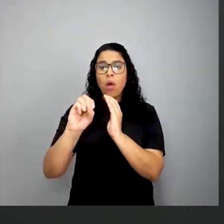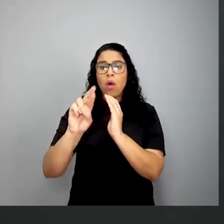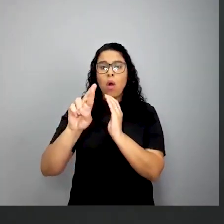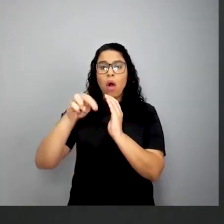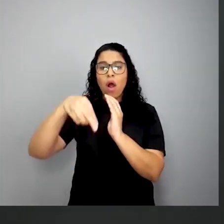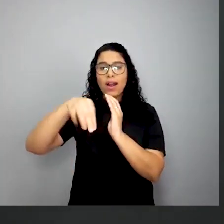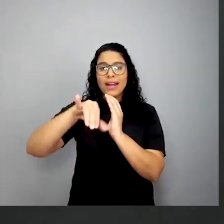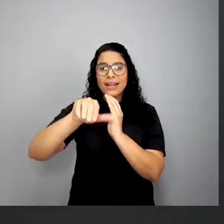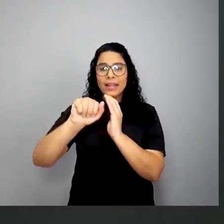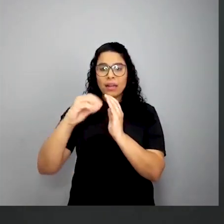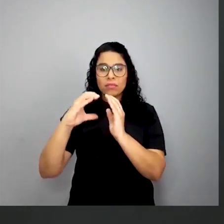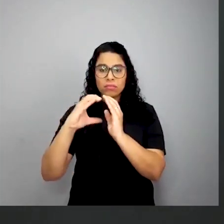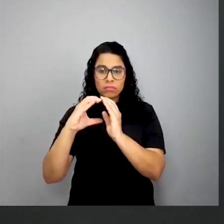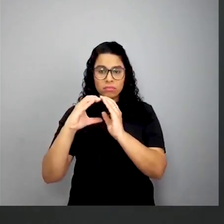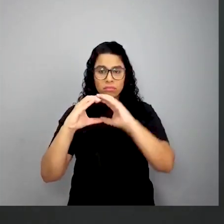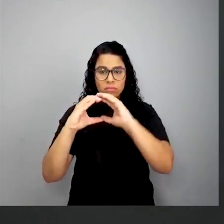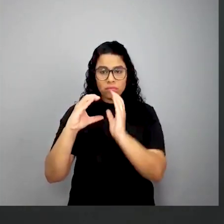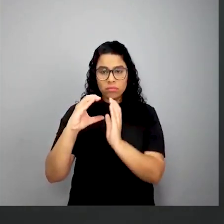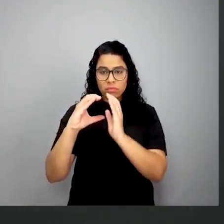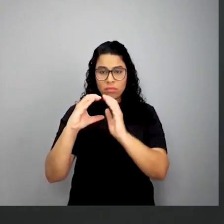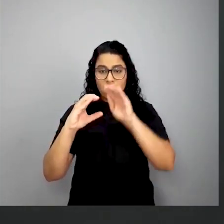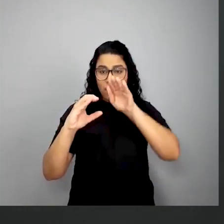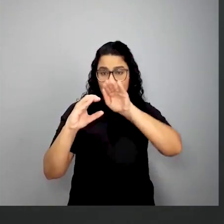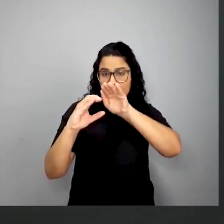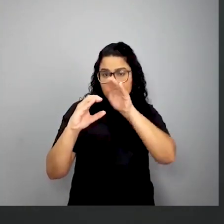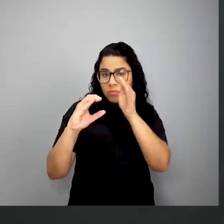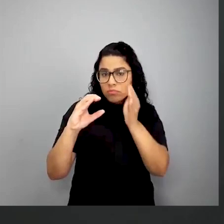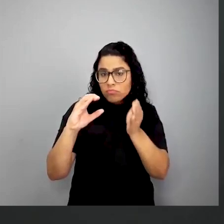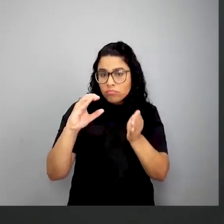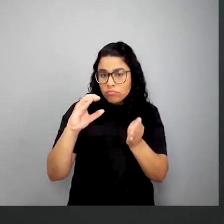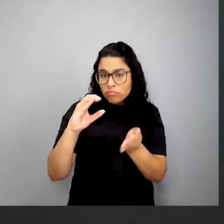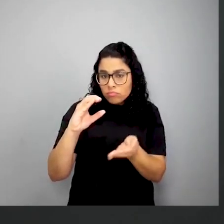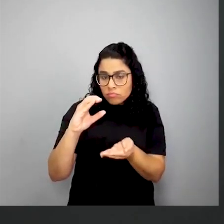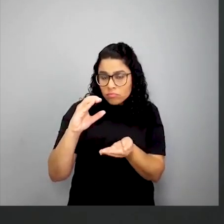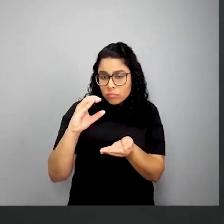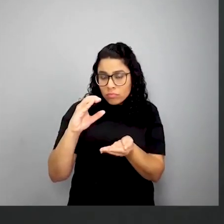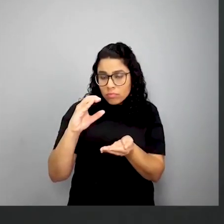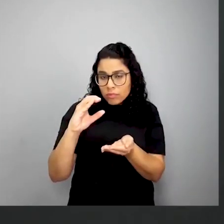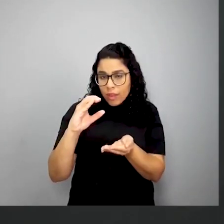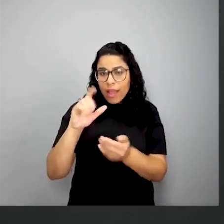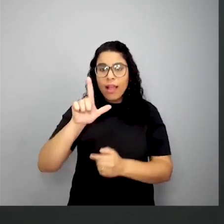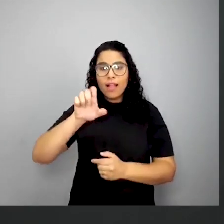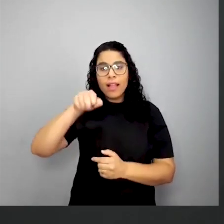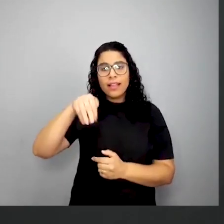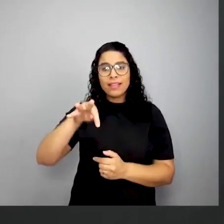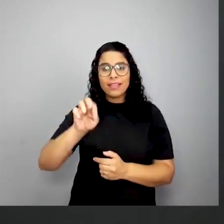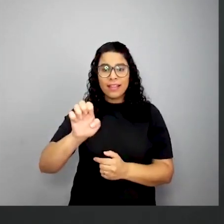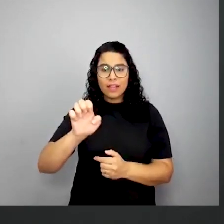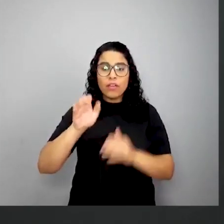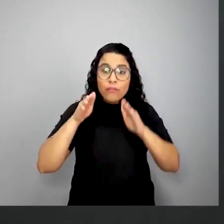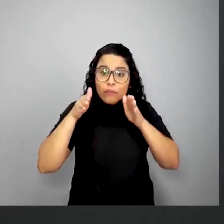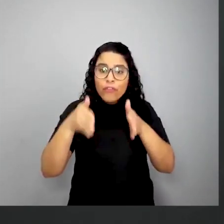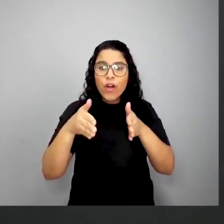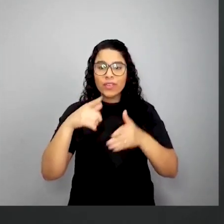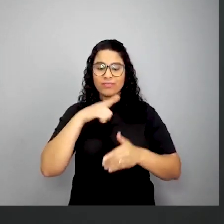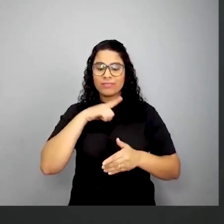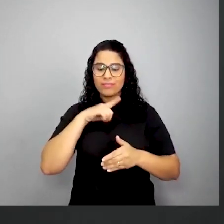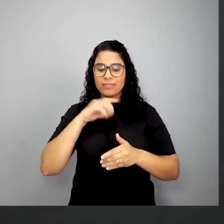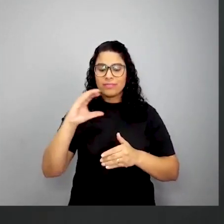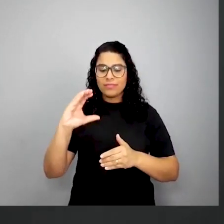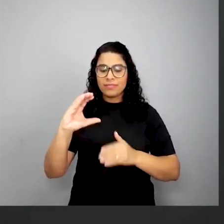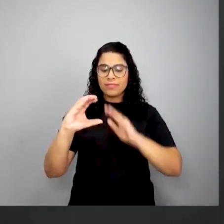lente, que é quem dá o foco da imagem. Então, a córnea é transparente para essa imagem passar.